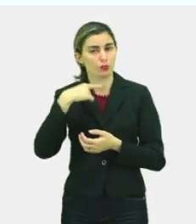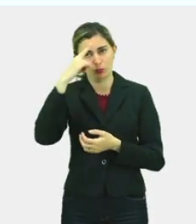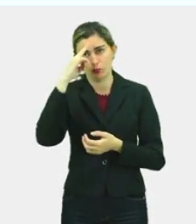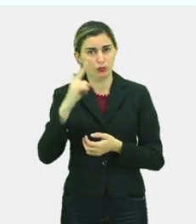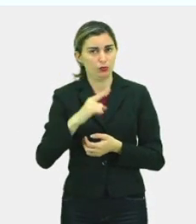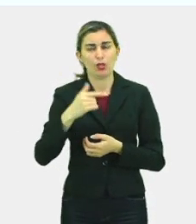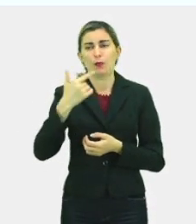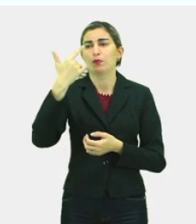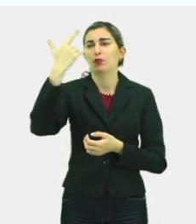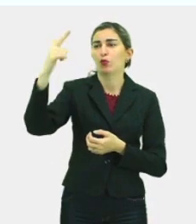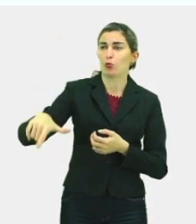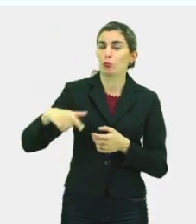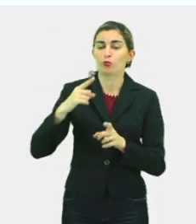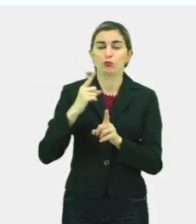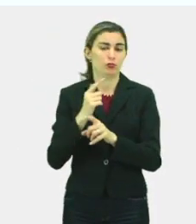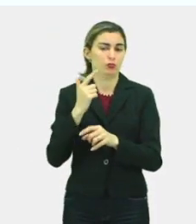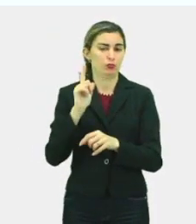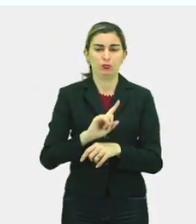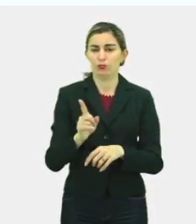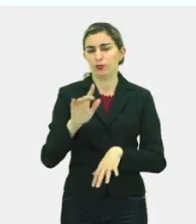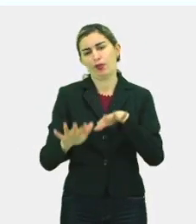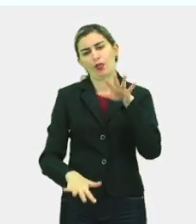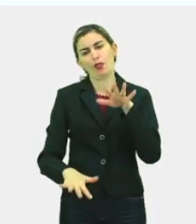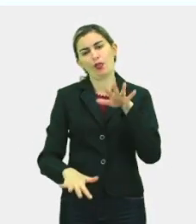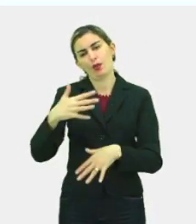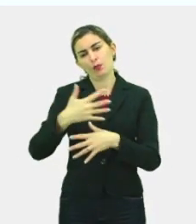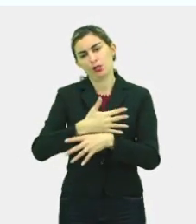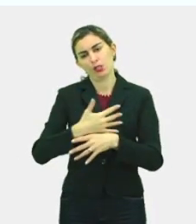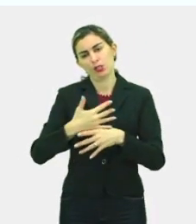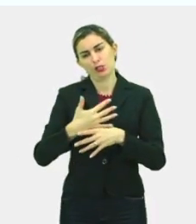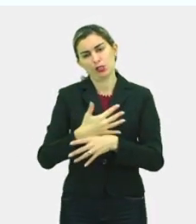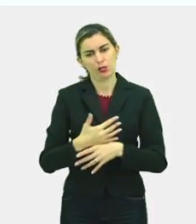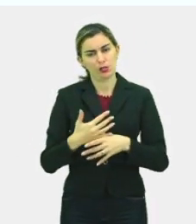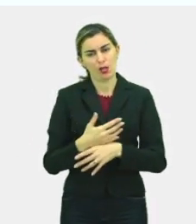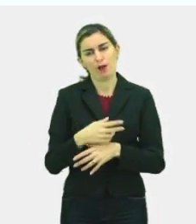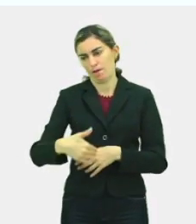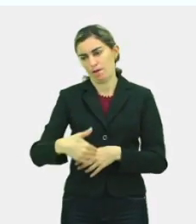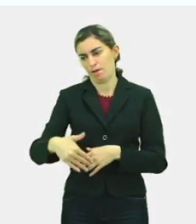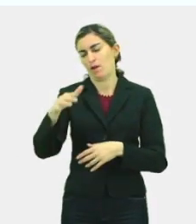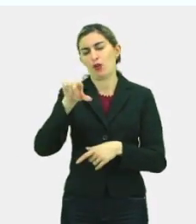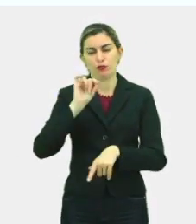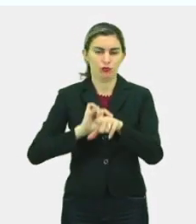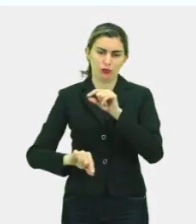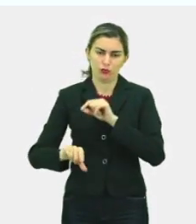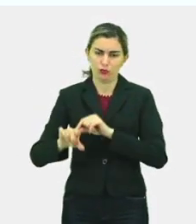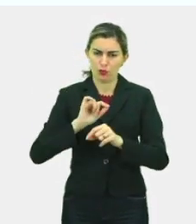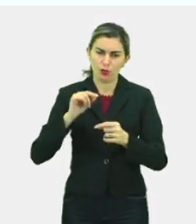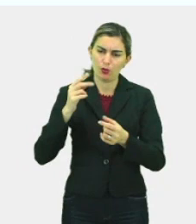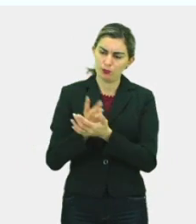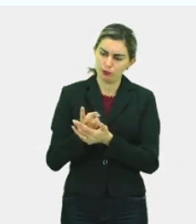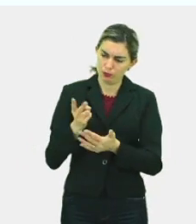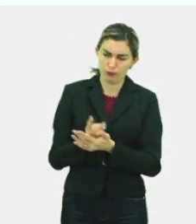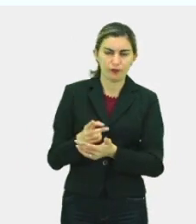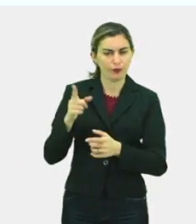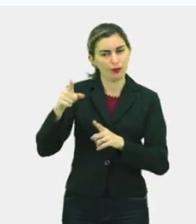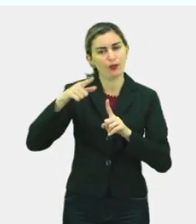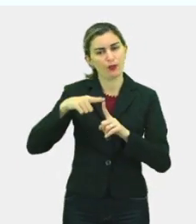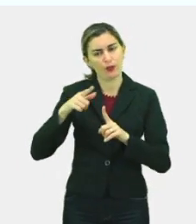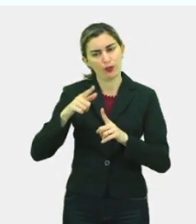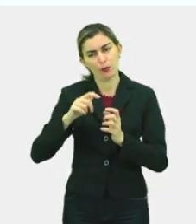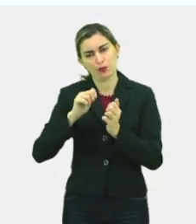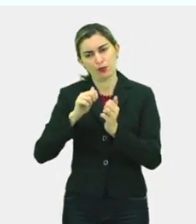em outra edição ou não. Vai depender da cidade que sediar, se ela vai escolher permanecer com